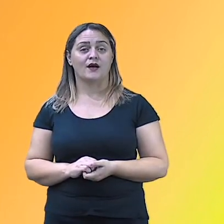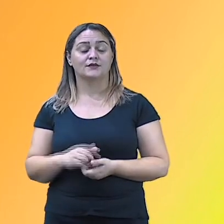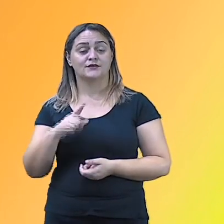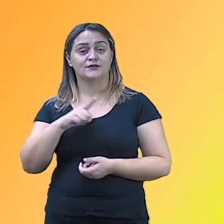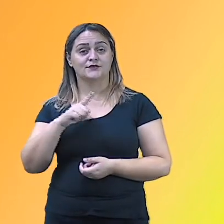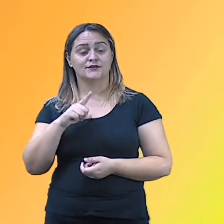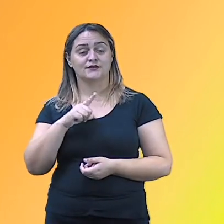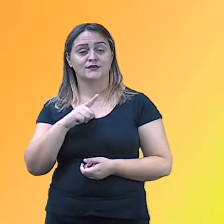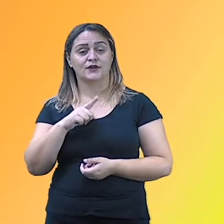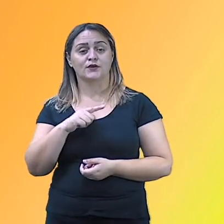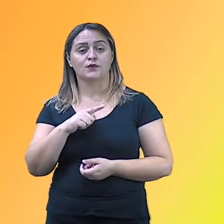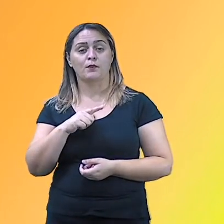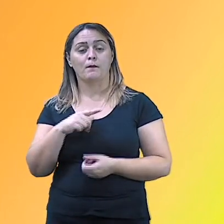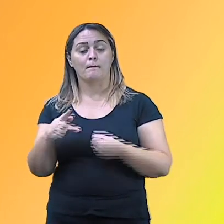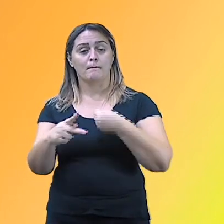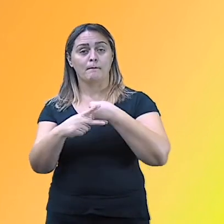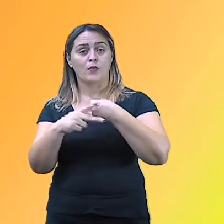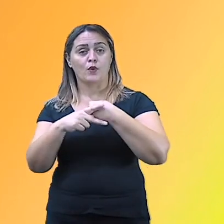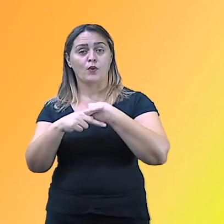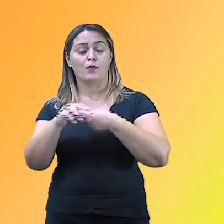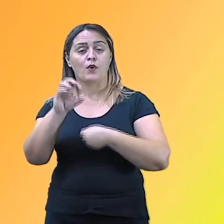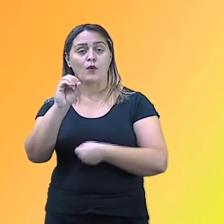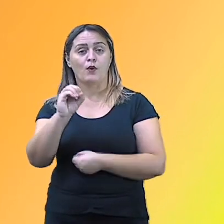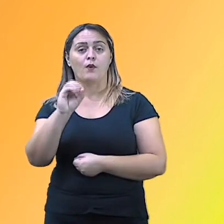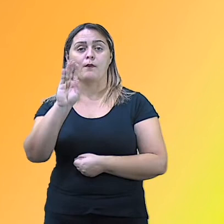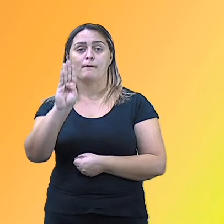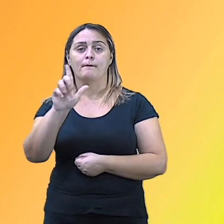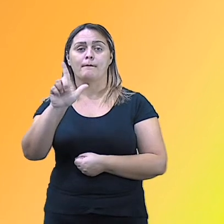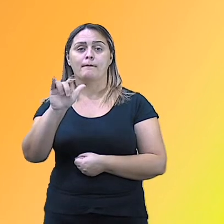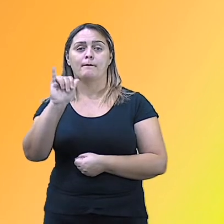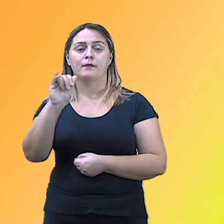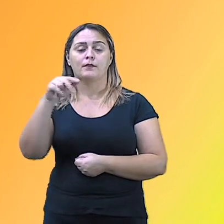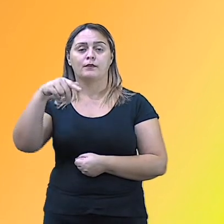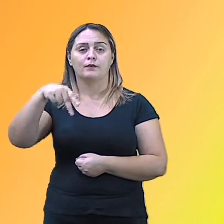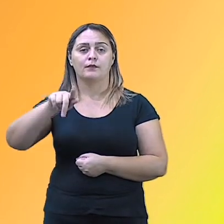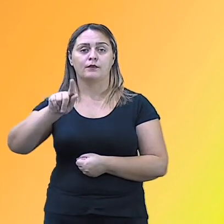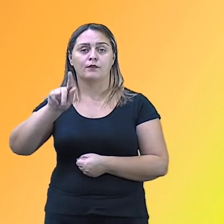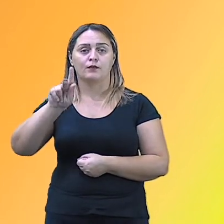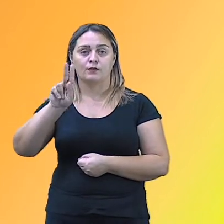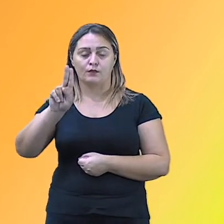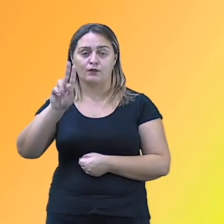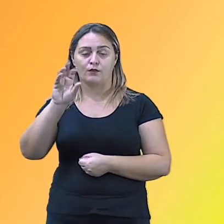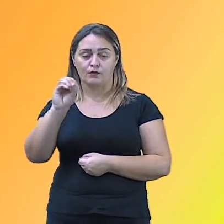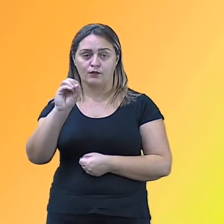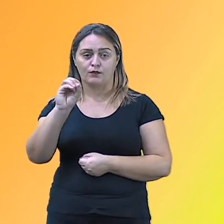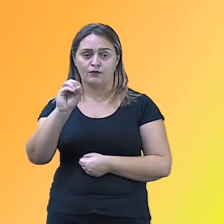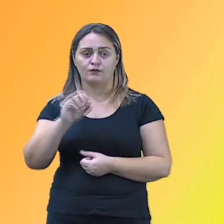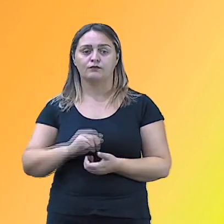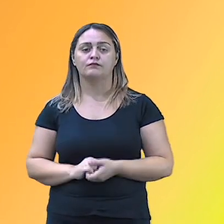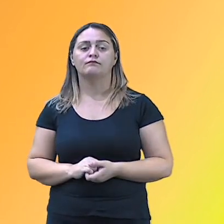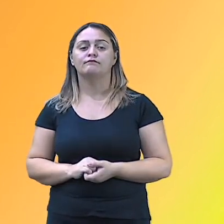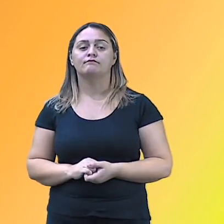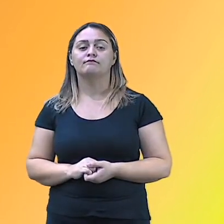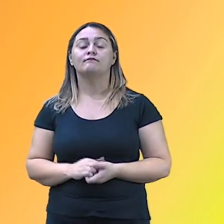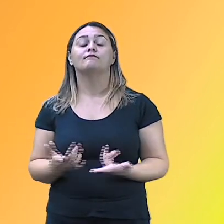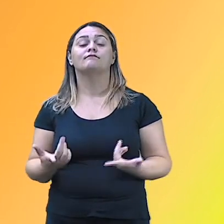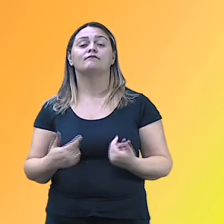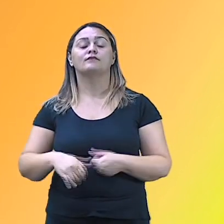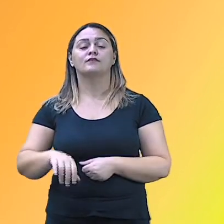bem. Possivelmente ele está substituindo a palavra o quê? O noivo aí, não é mesmo? Então, função de